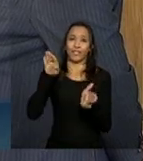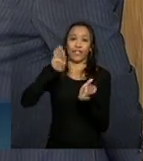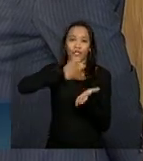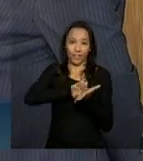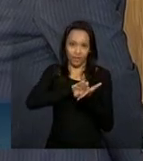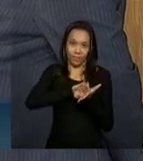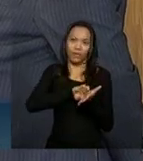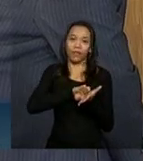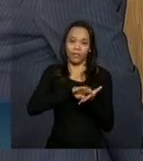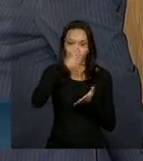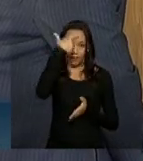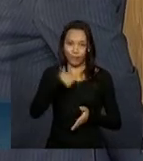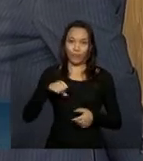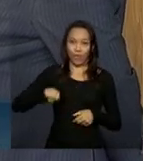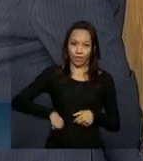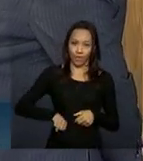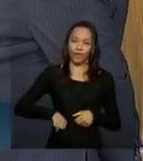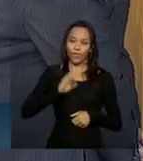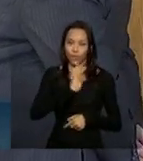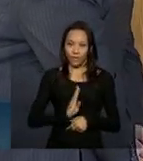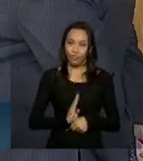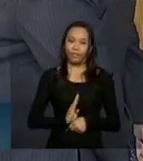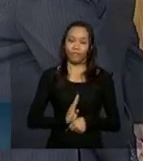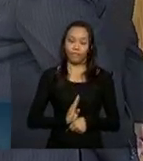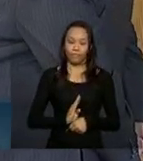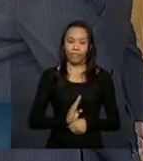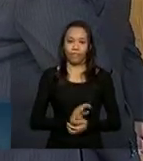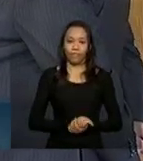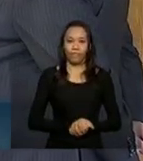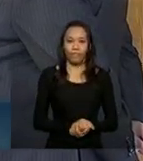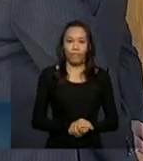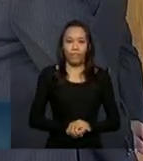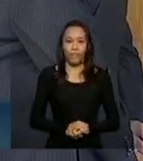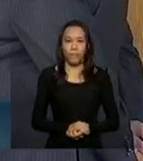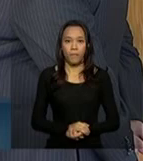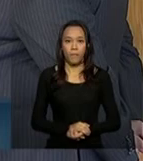chegada dele ao Brasil.